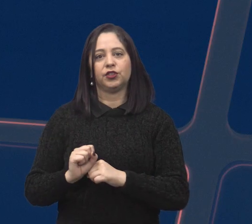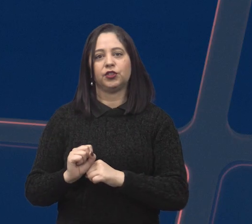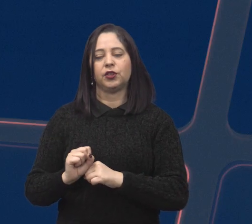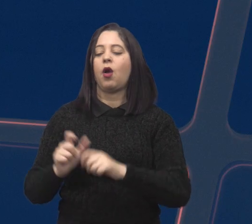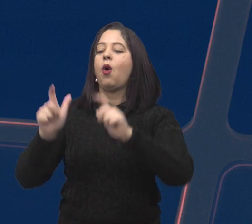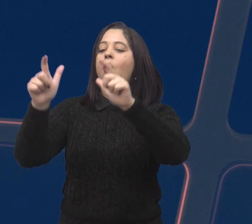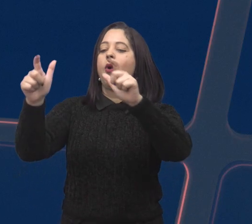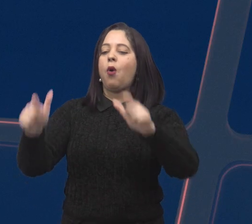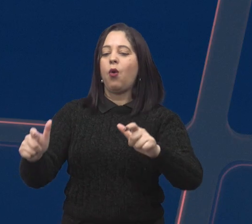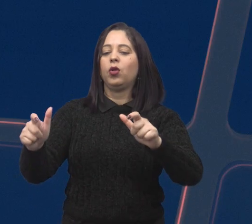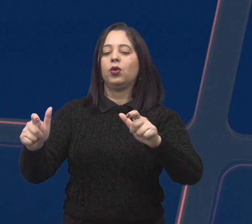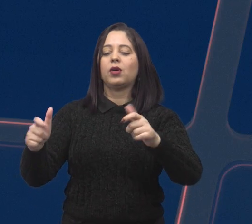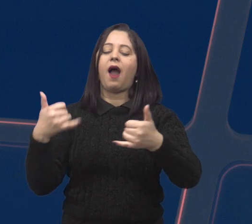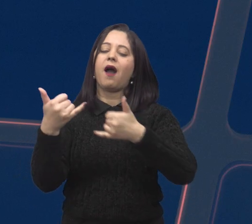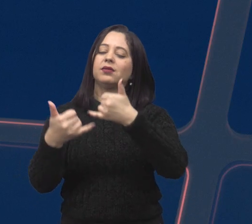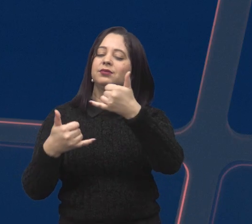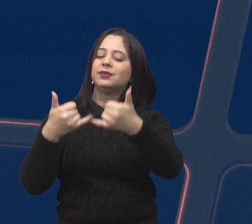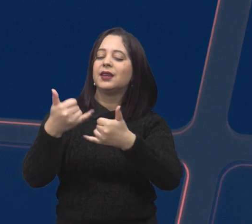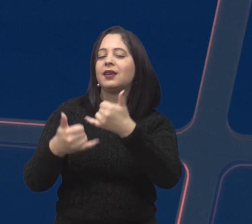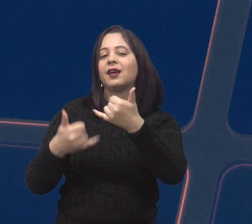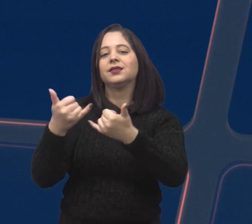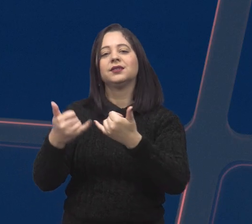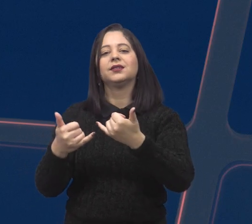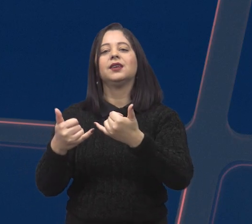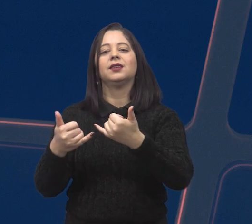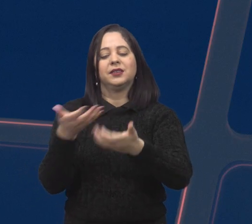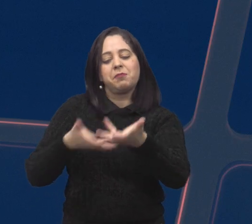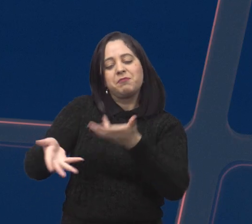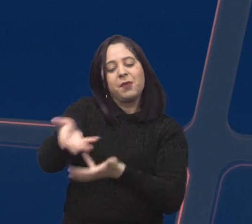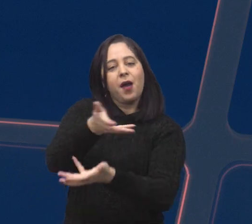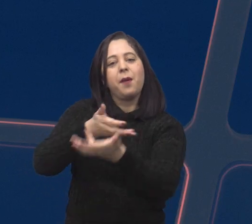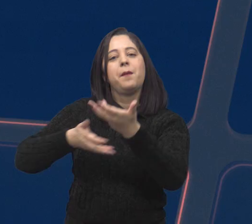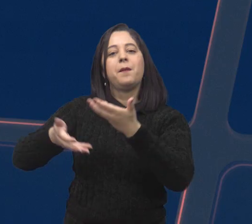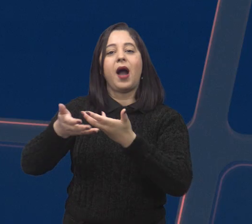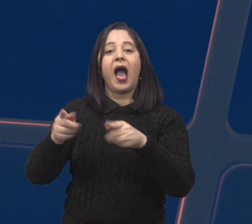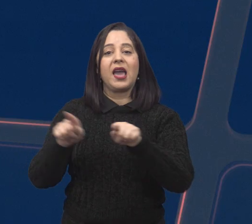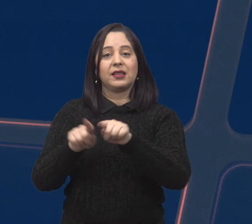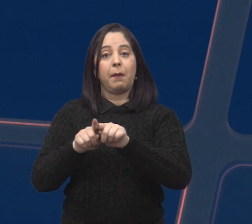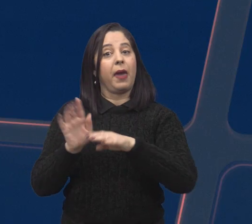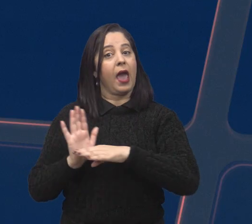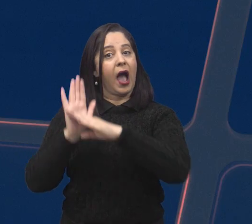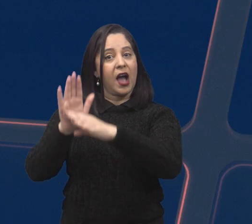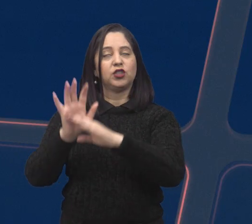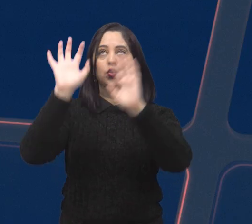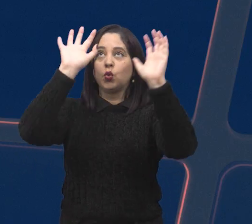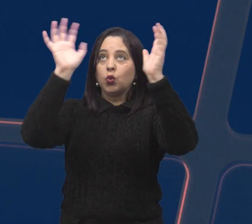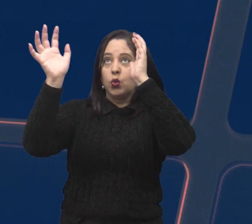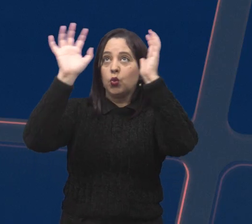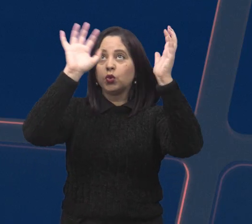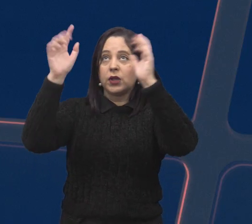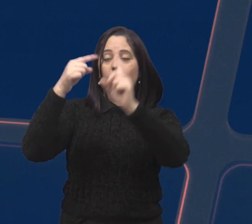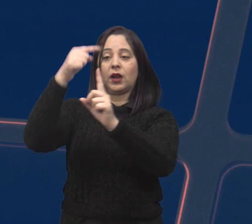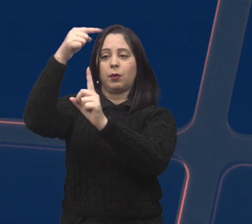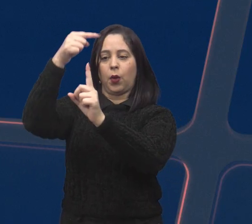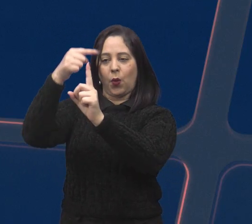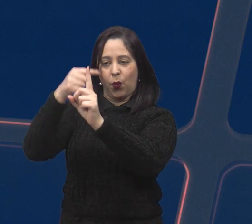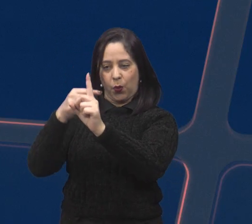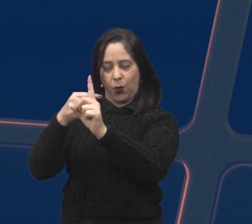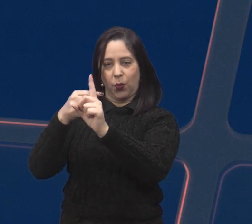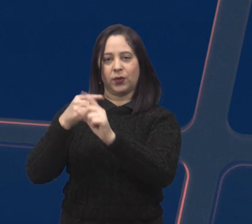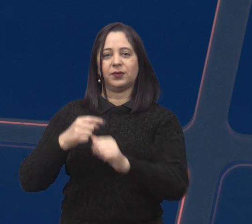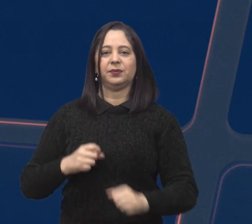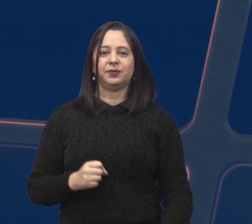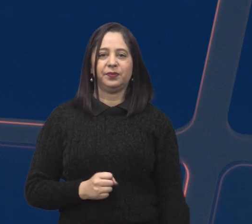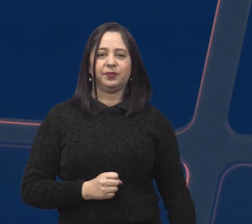cidade. Além de proporcionar um ambiente de lazer e interação, o local também deve colaborar com o